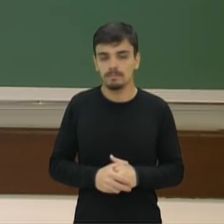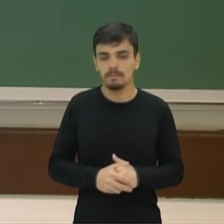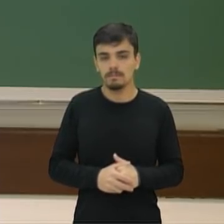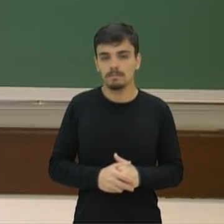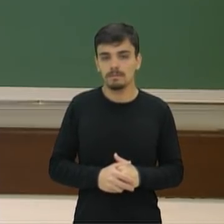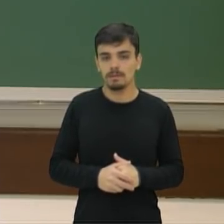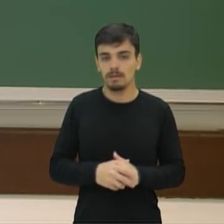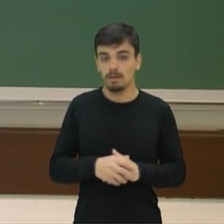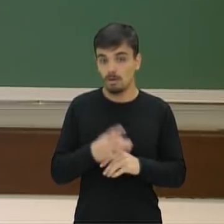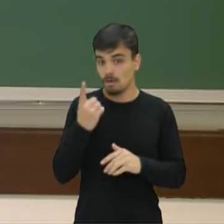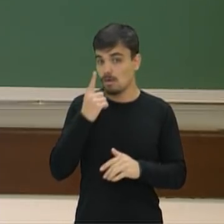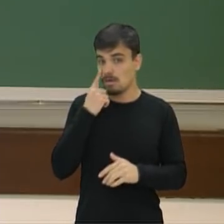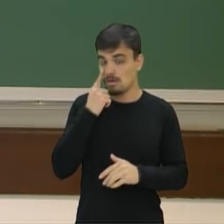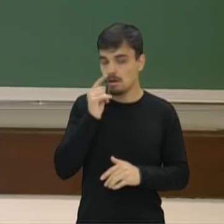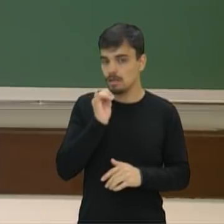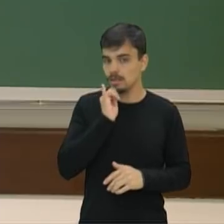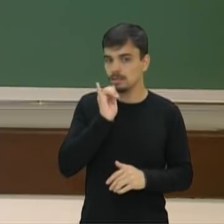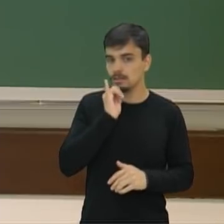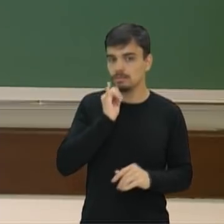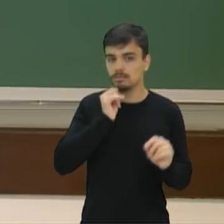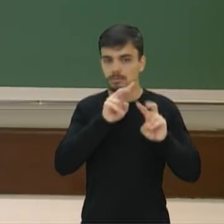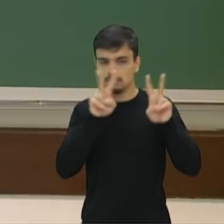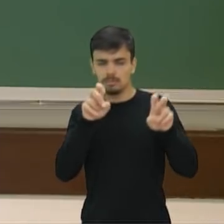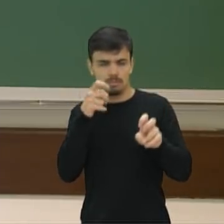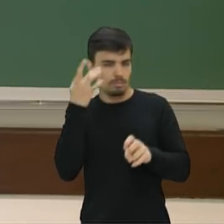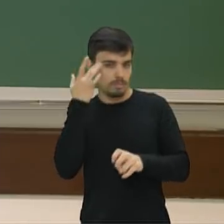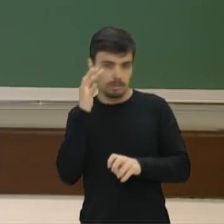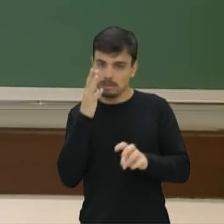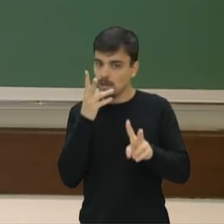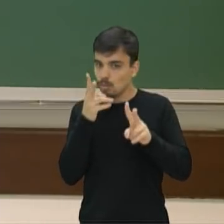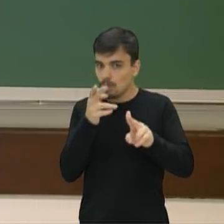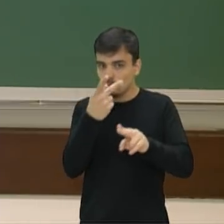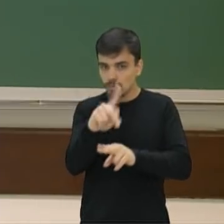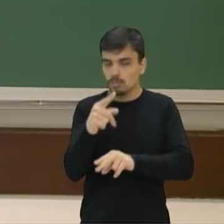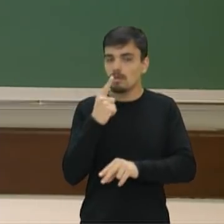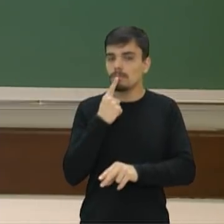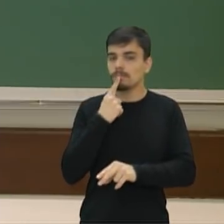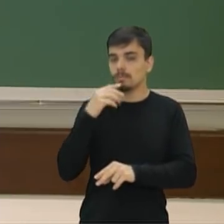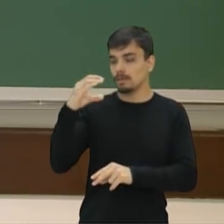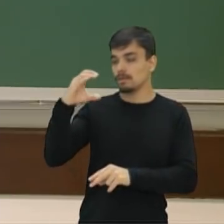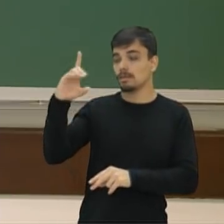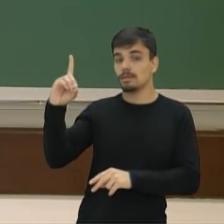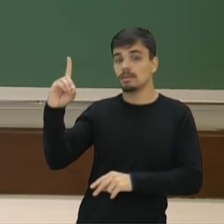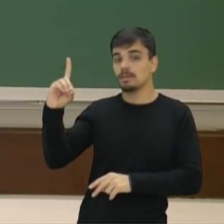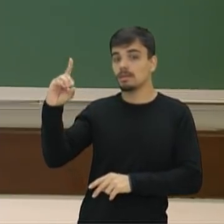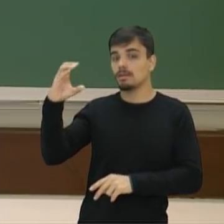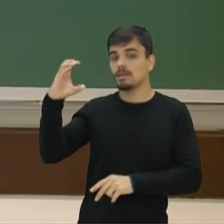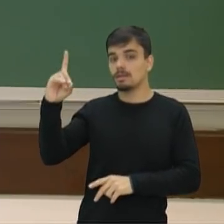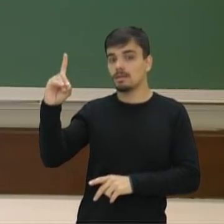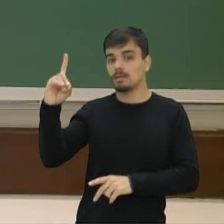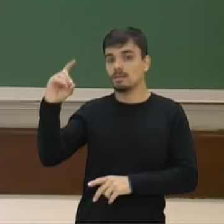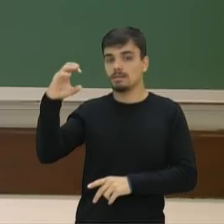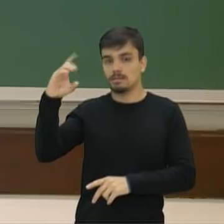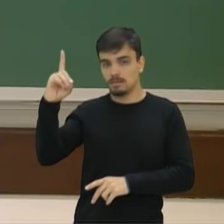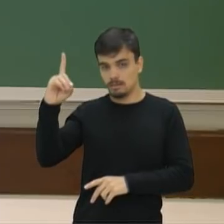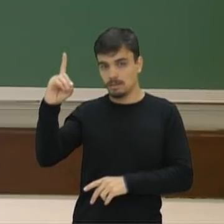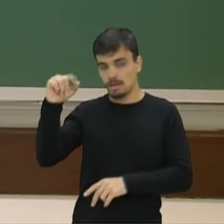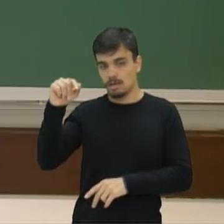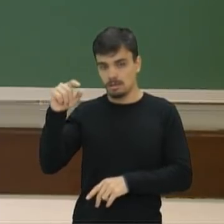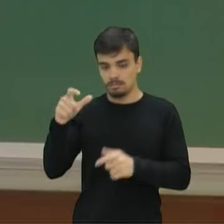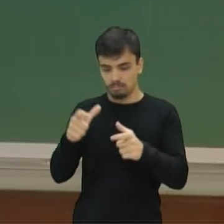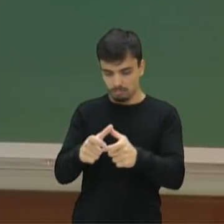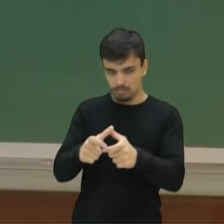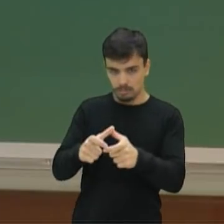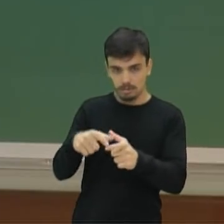Eu vou te dar alguns exemplos, vamos ver se foi um dos mesmos que você encontrou. Então vamos lá. CD, eu uso assim, né? CD, Compact